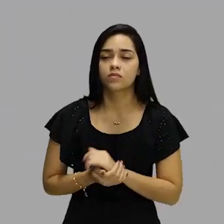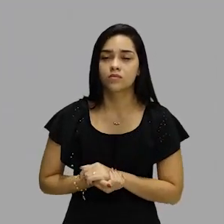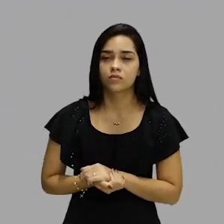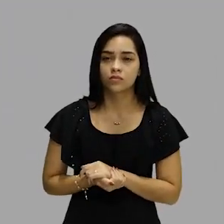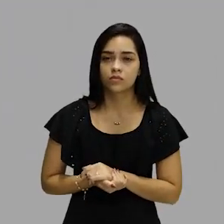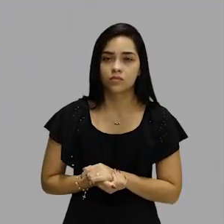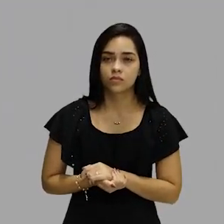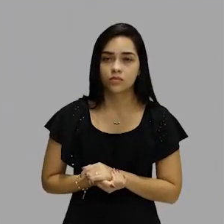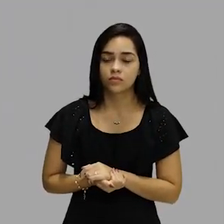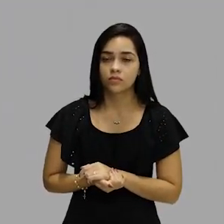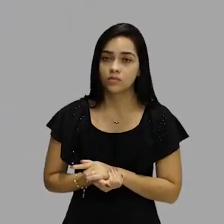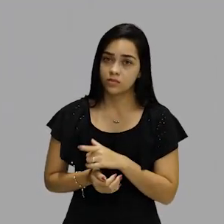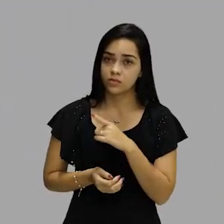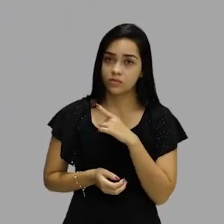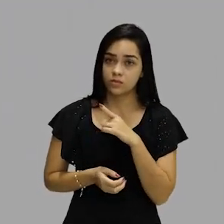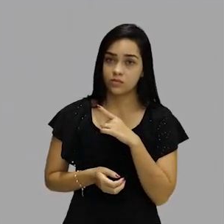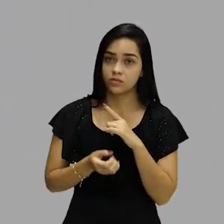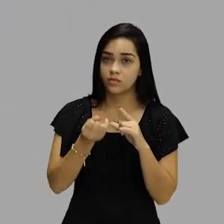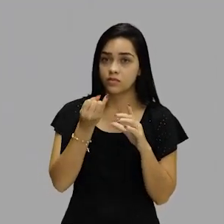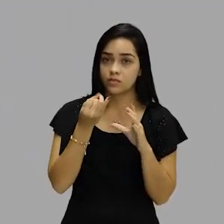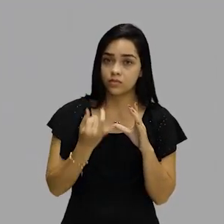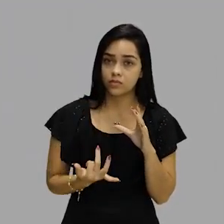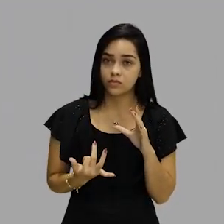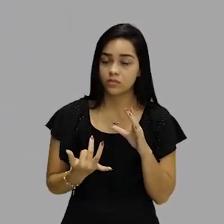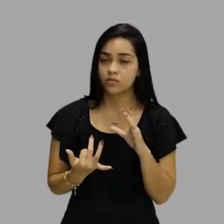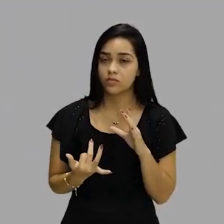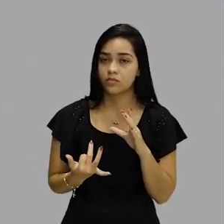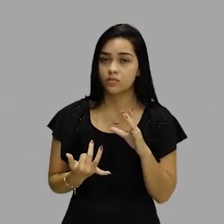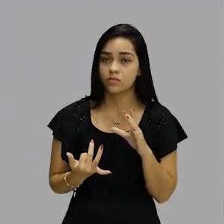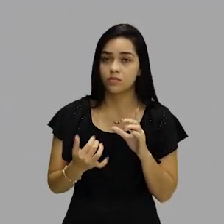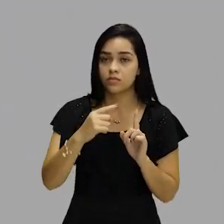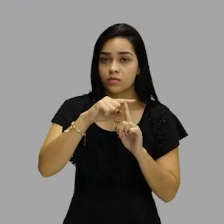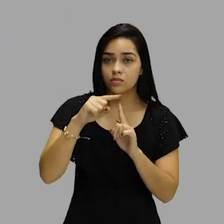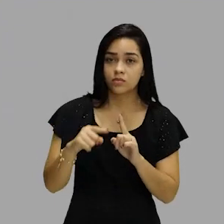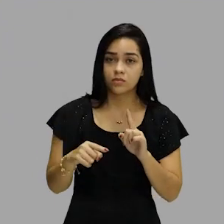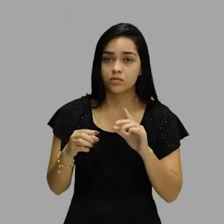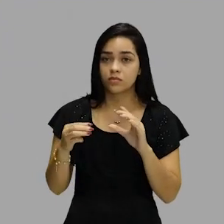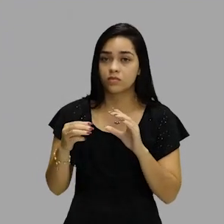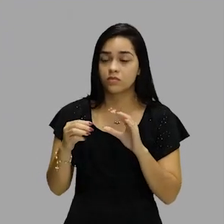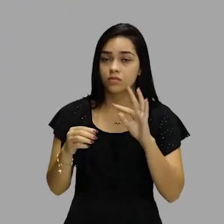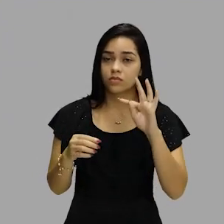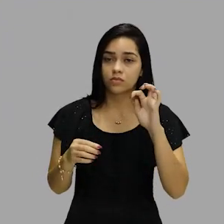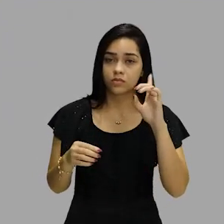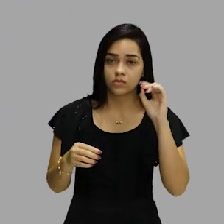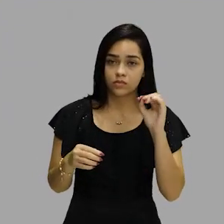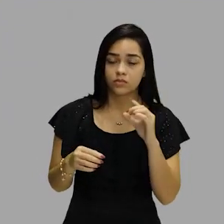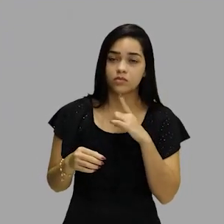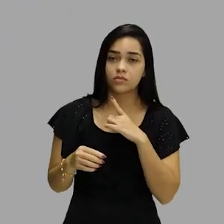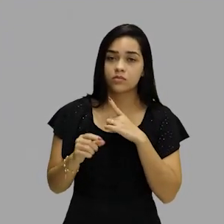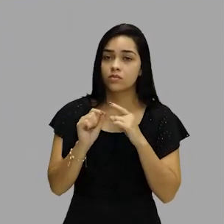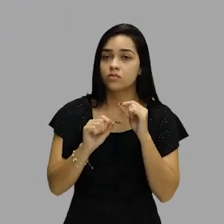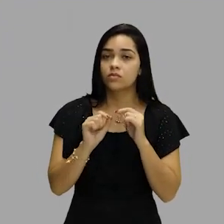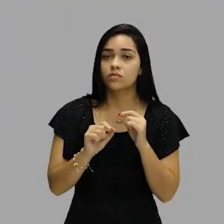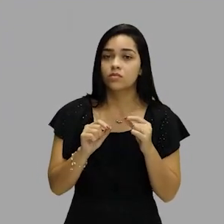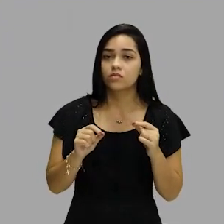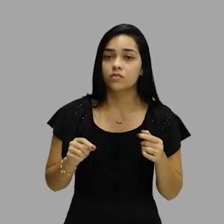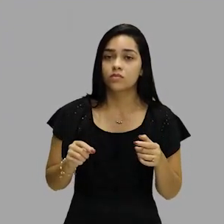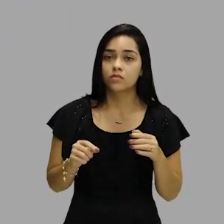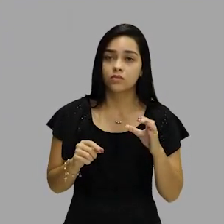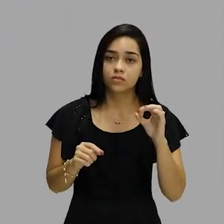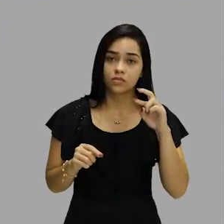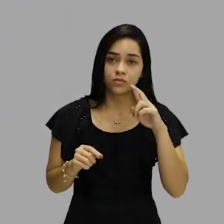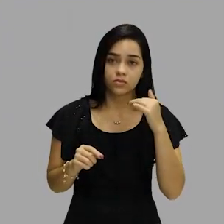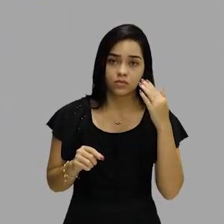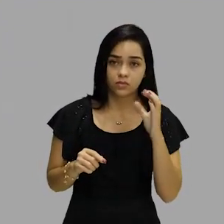esqueléticos. Então, nesse caso aqui, a característica desse tipo de tecido é que eles têm uma contração muscular